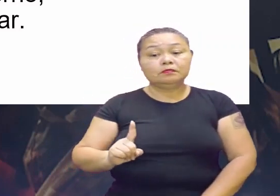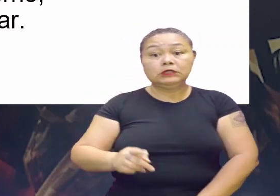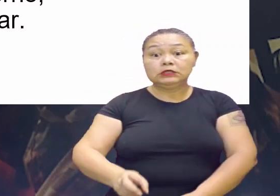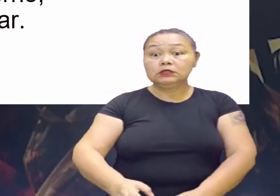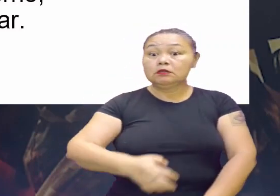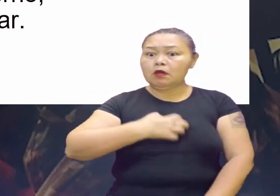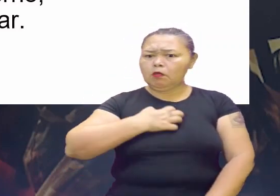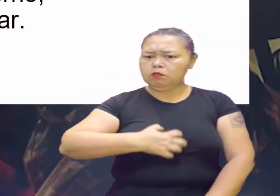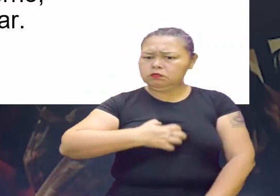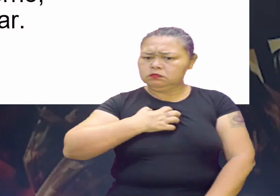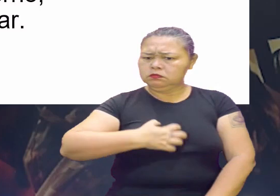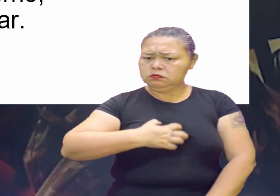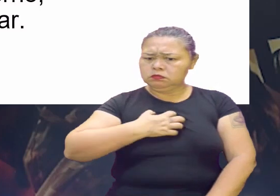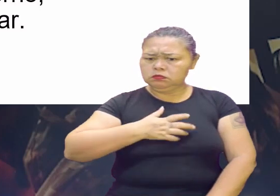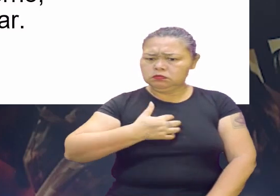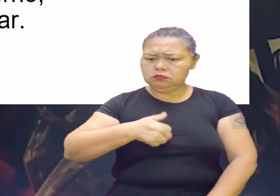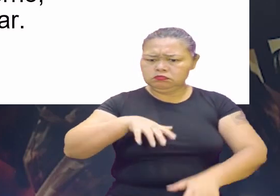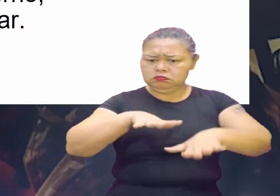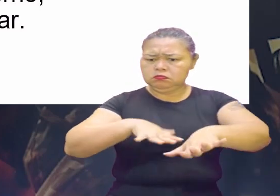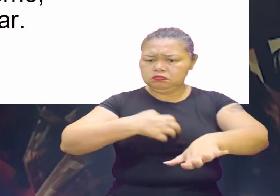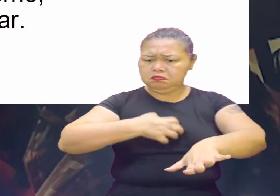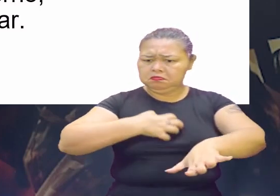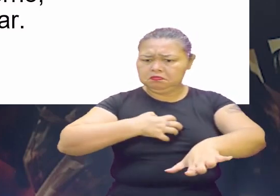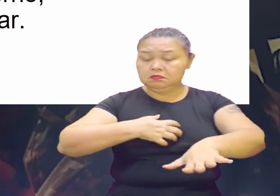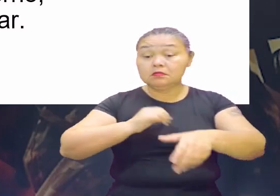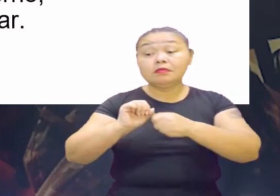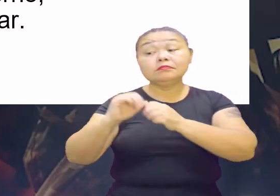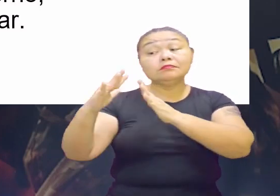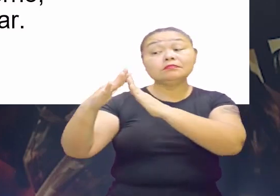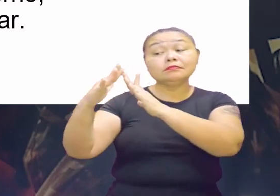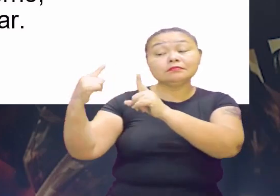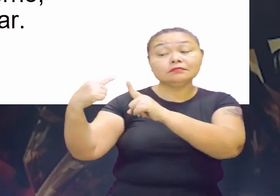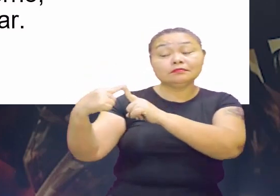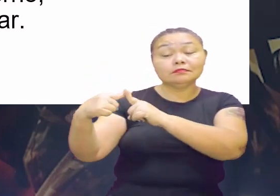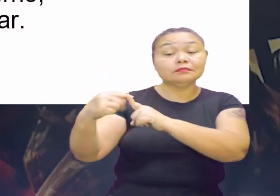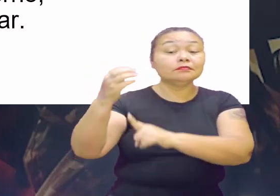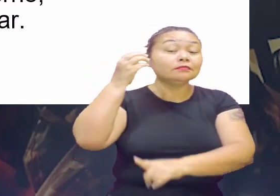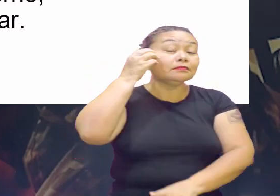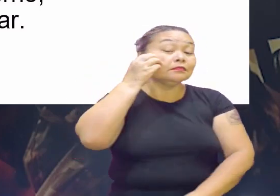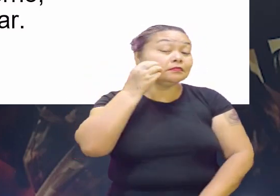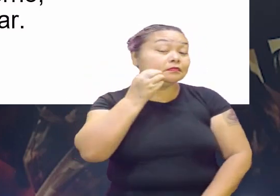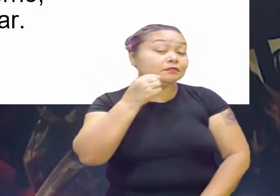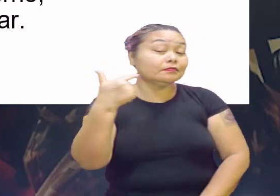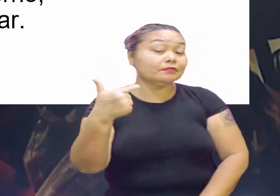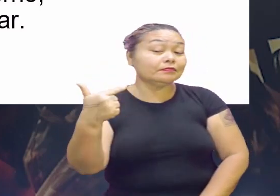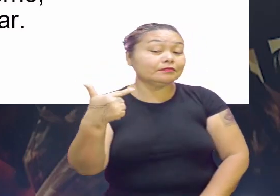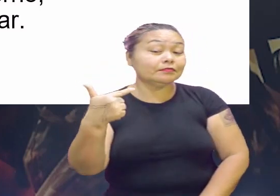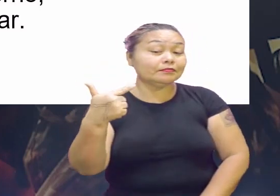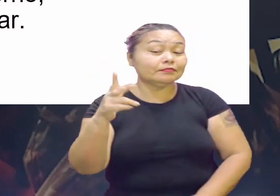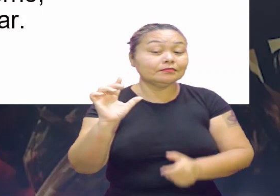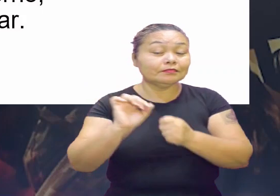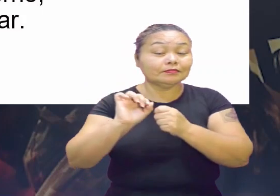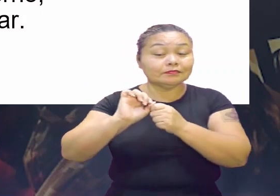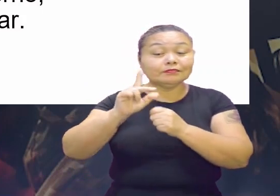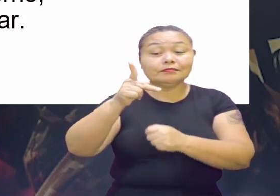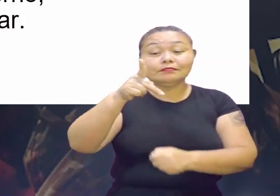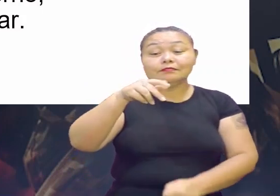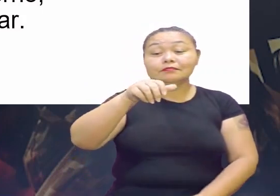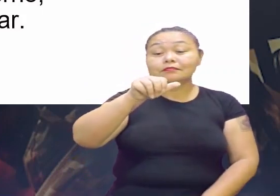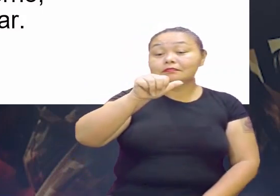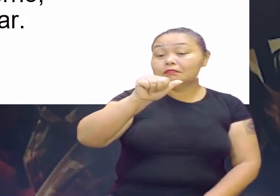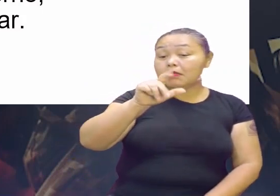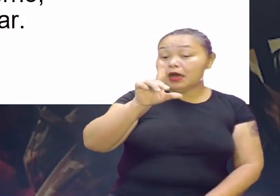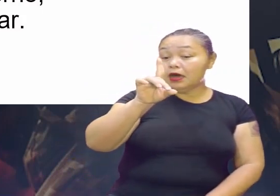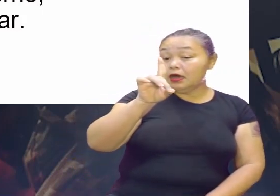zangados. Aí eu tenho a igreja. Dom Pedro II, ele era padroado. Era ele